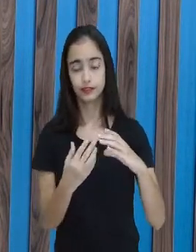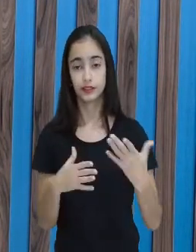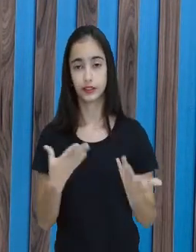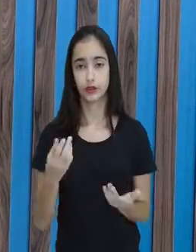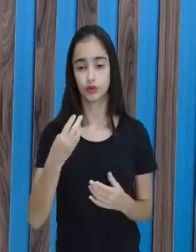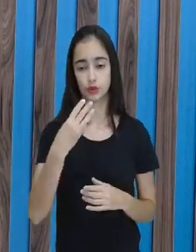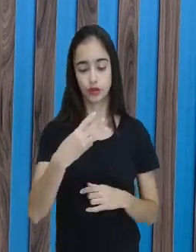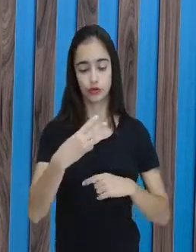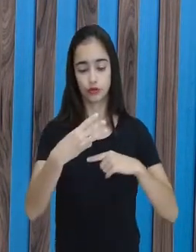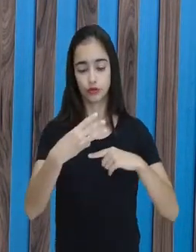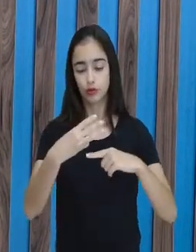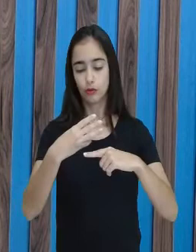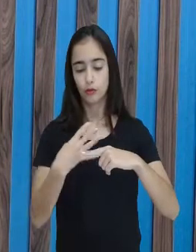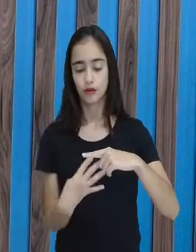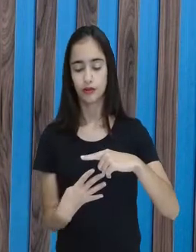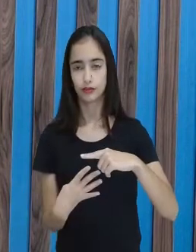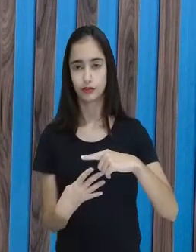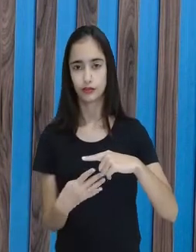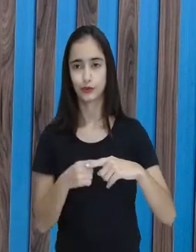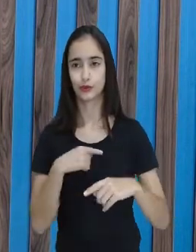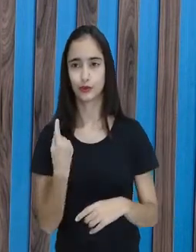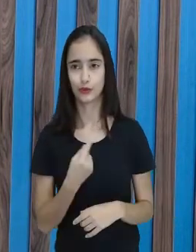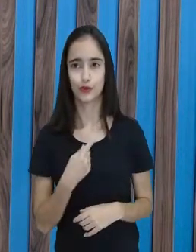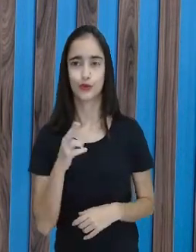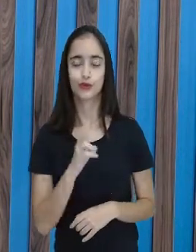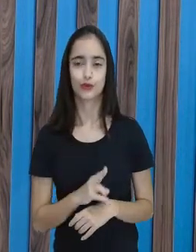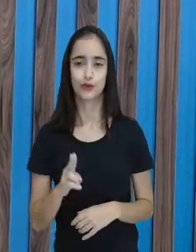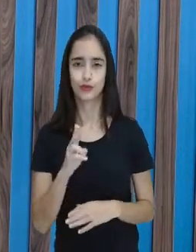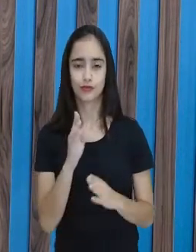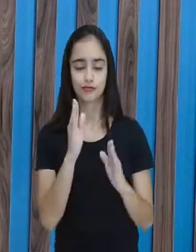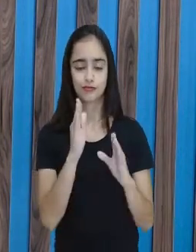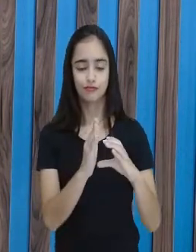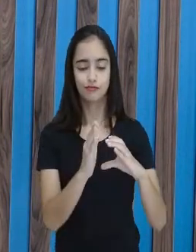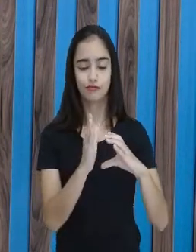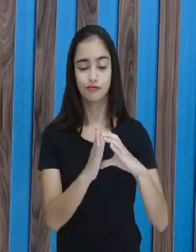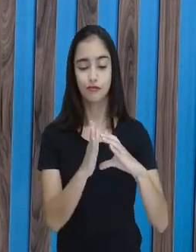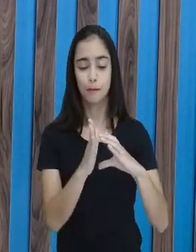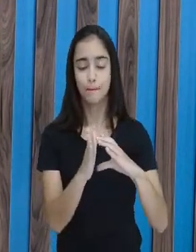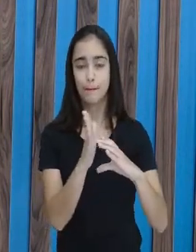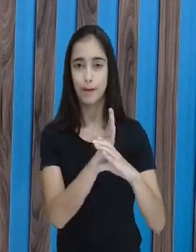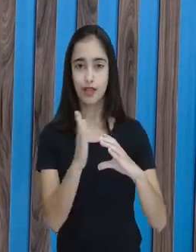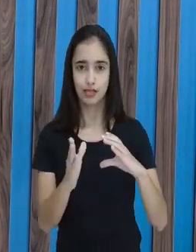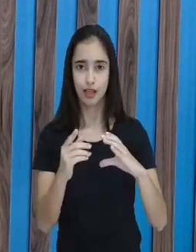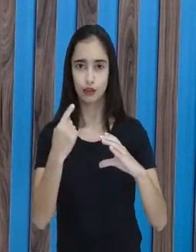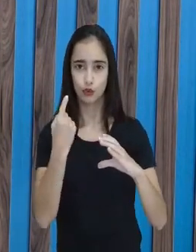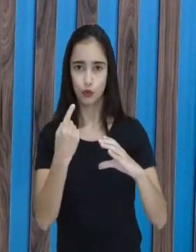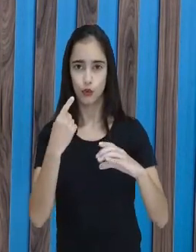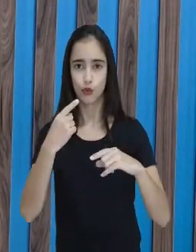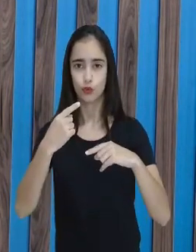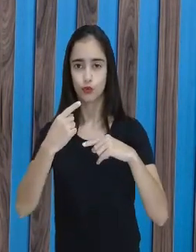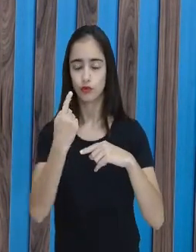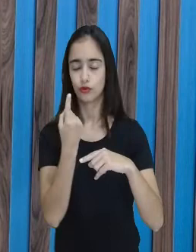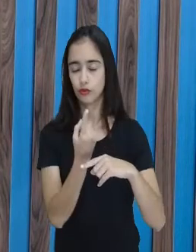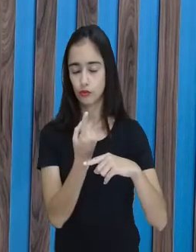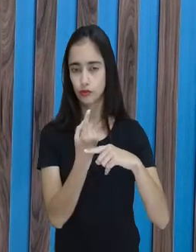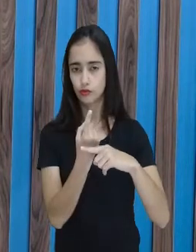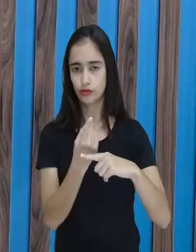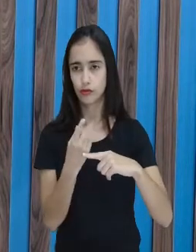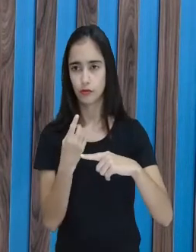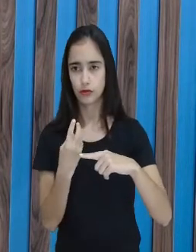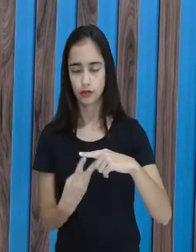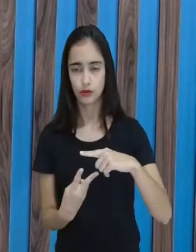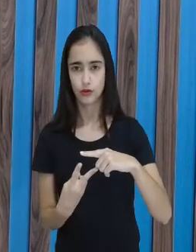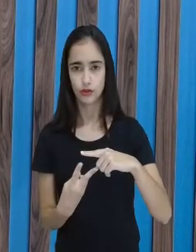círculo, onde utilizamos a metade, ficou fração igual a 1/2. O segundo círculo, a fração ficou